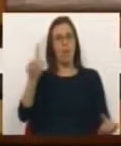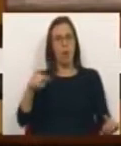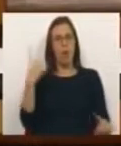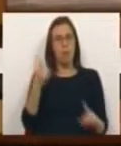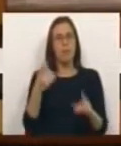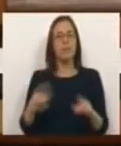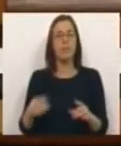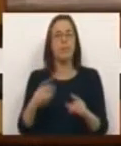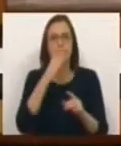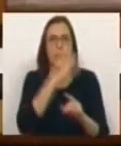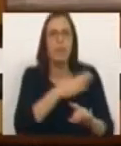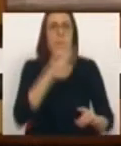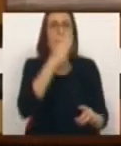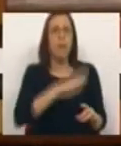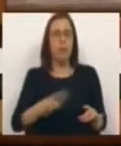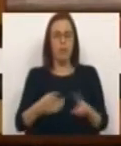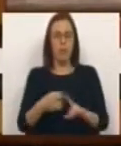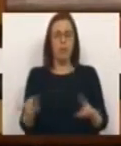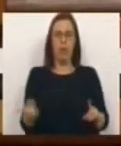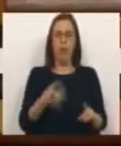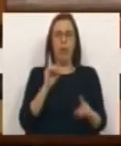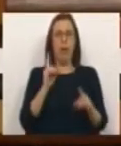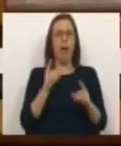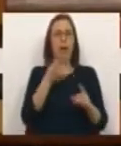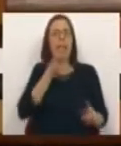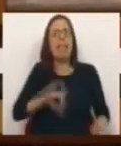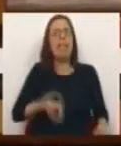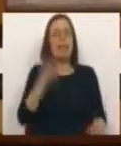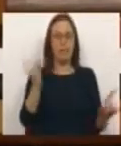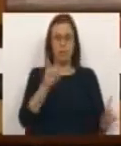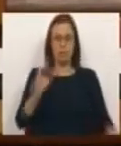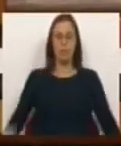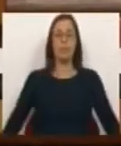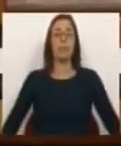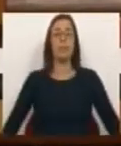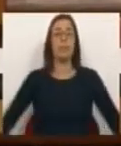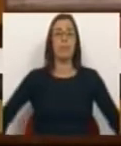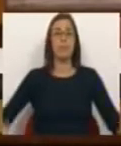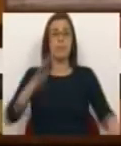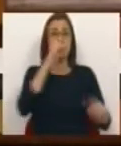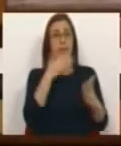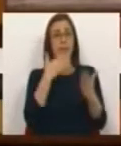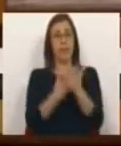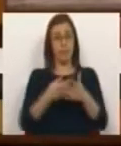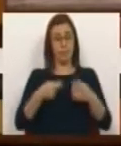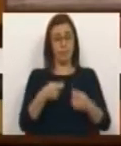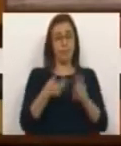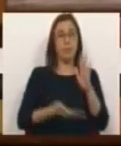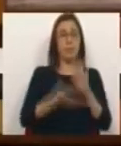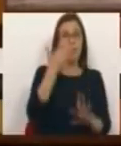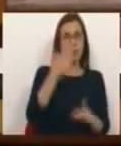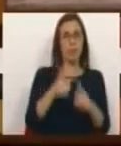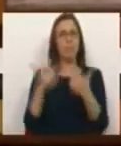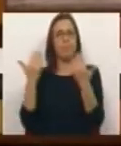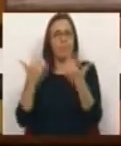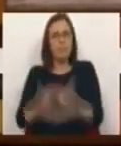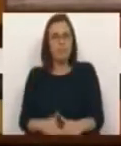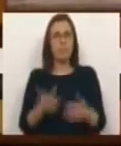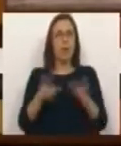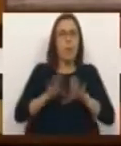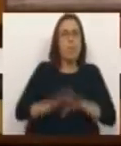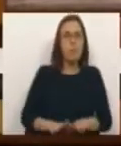e colocados em prática. Não são uma benesse. E aos que apontem o aumento de encargos para limitar